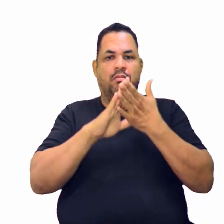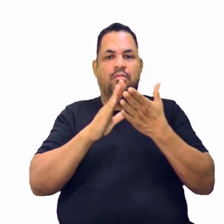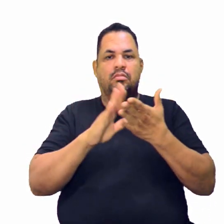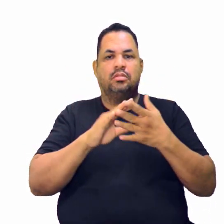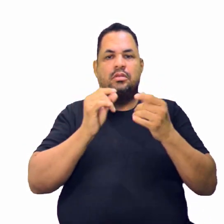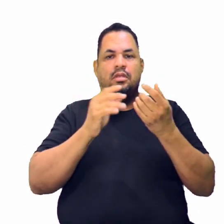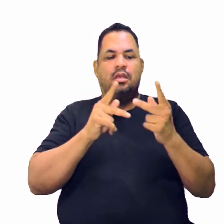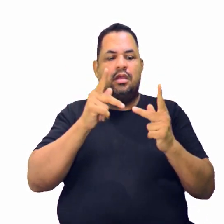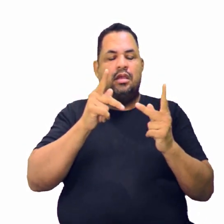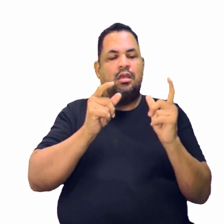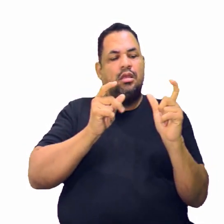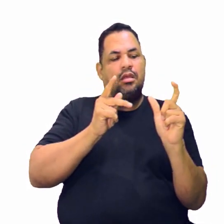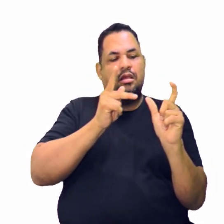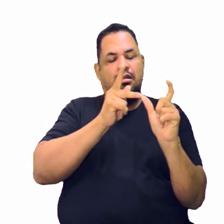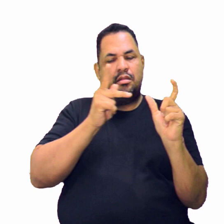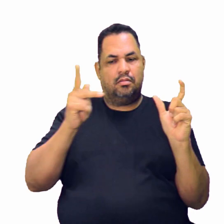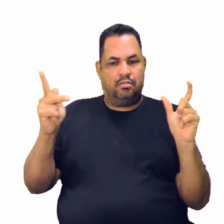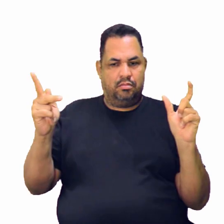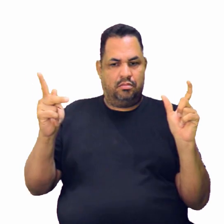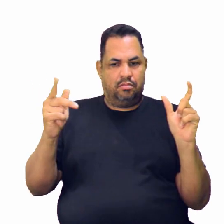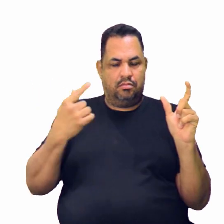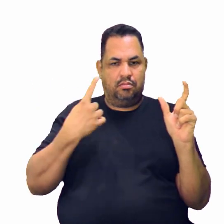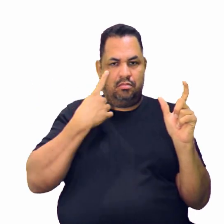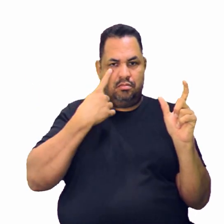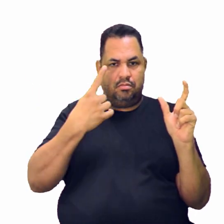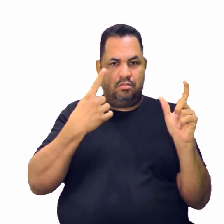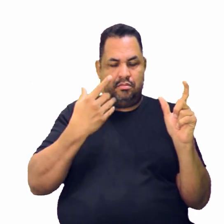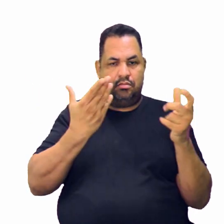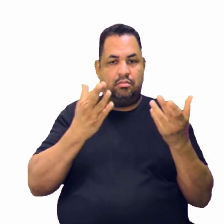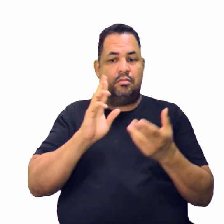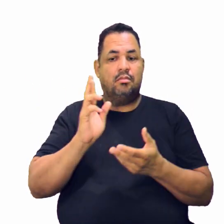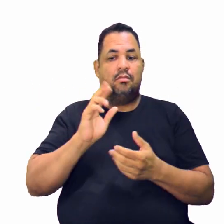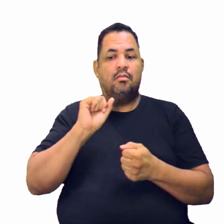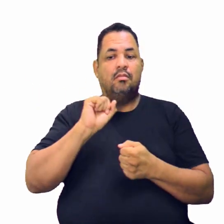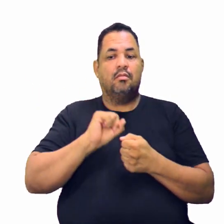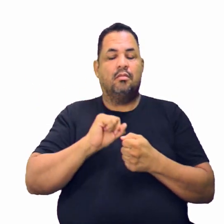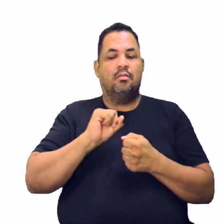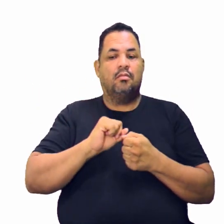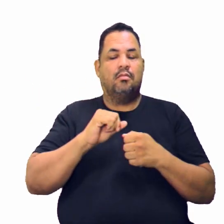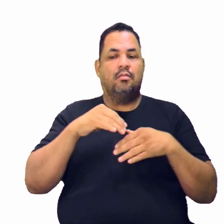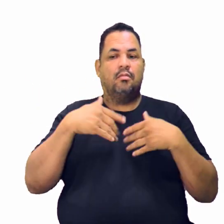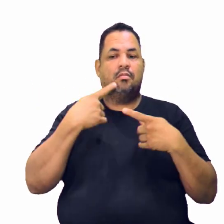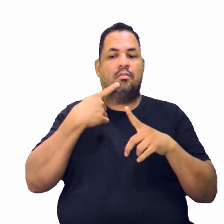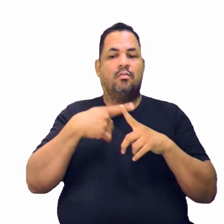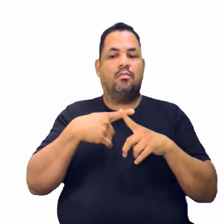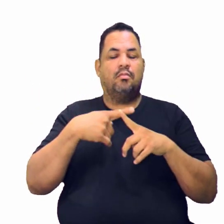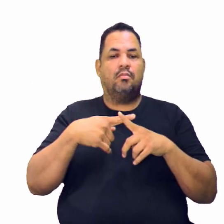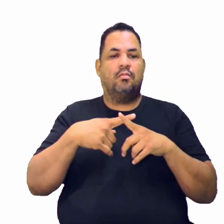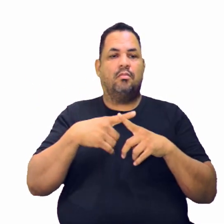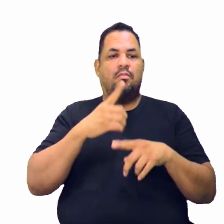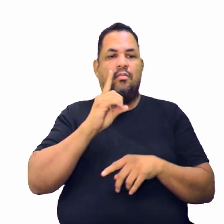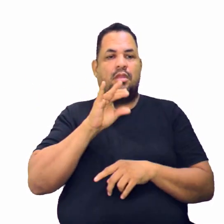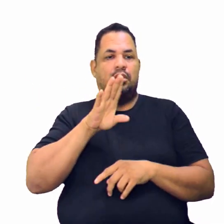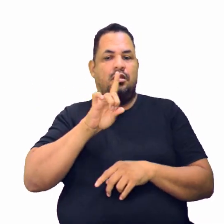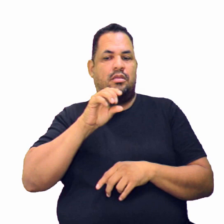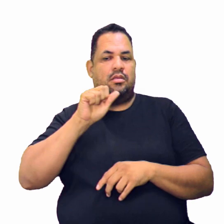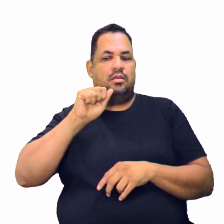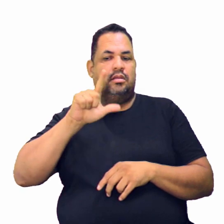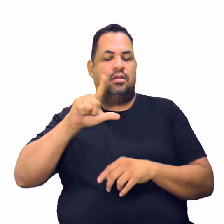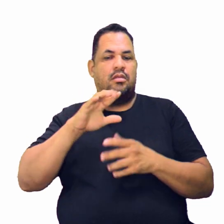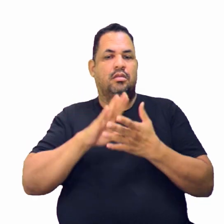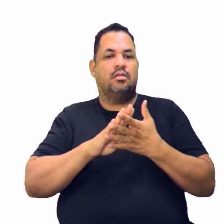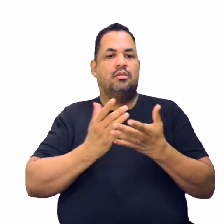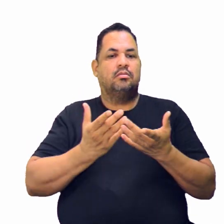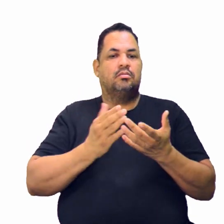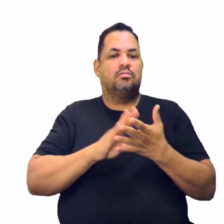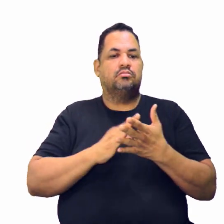no predicado dá para identificar quem é que fez, né? Porque quando fala desinencial, é